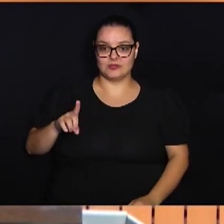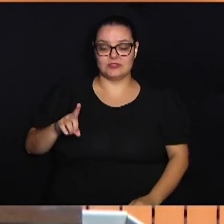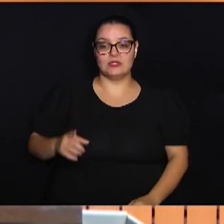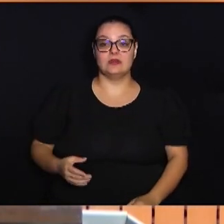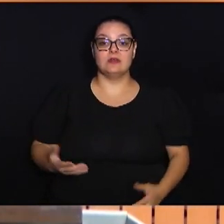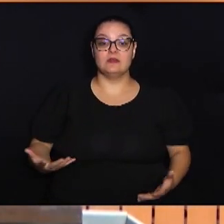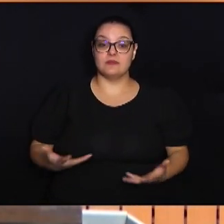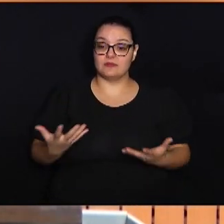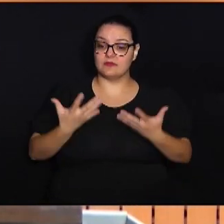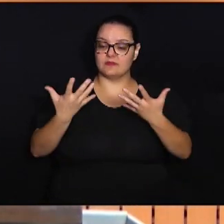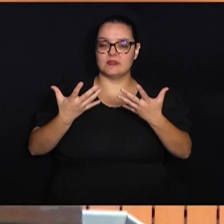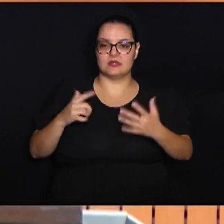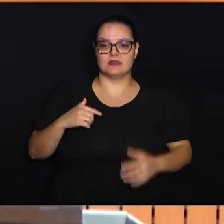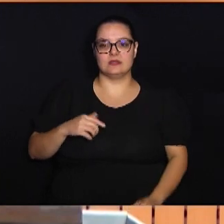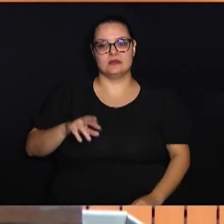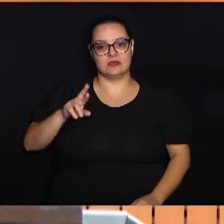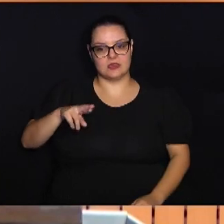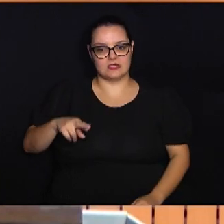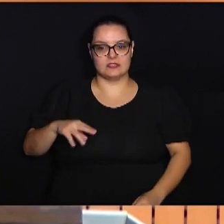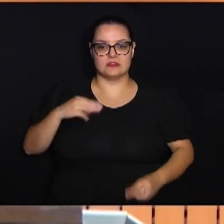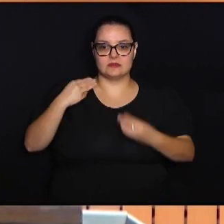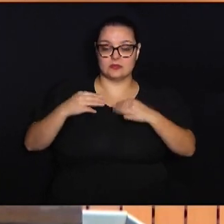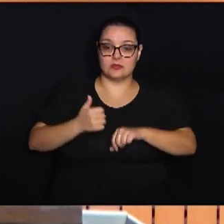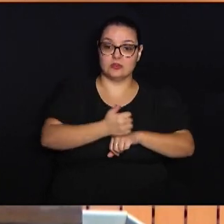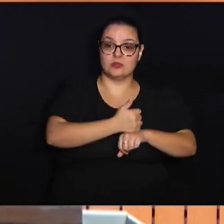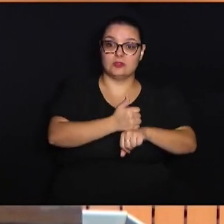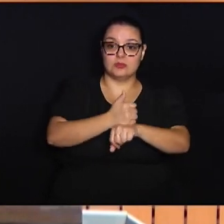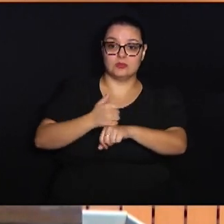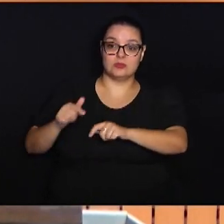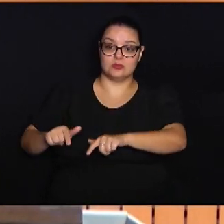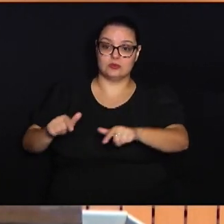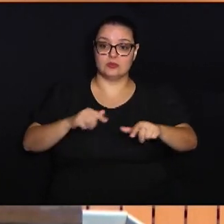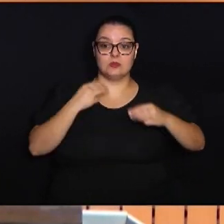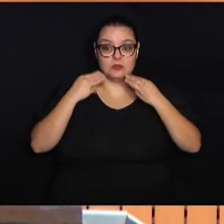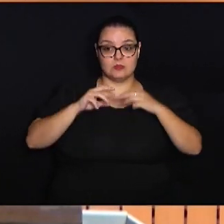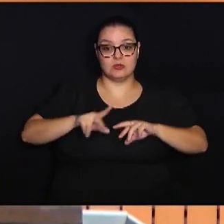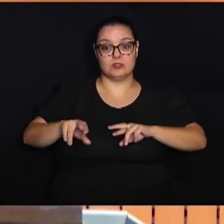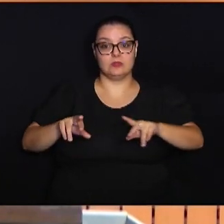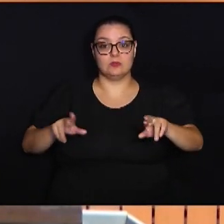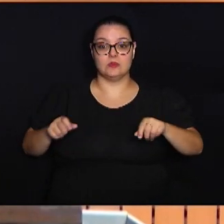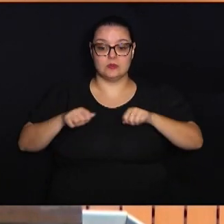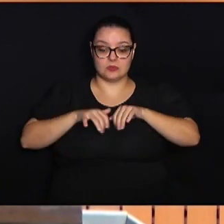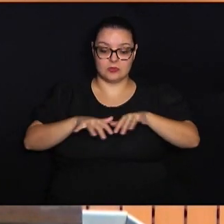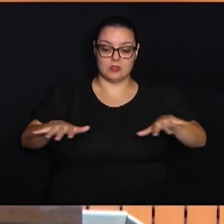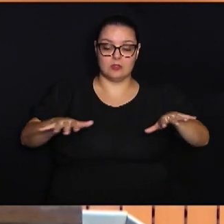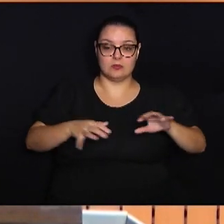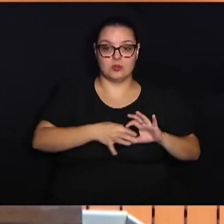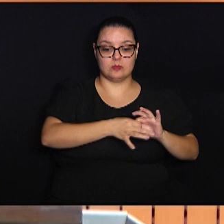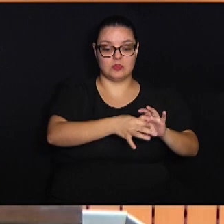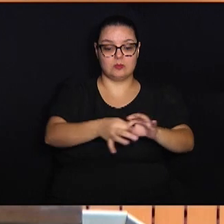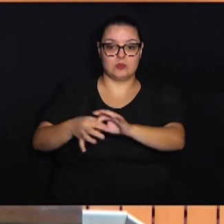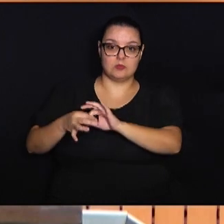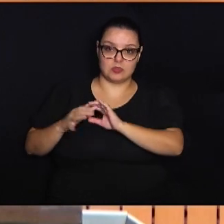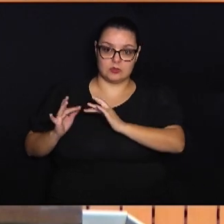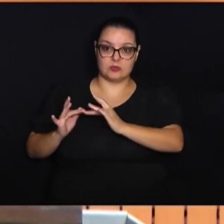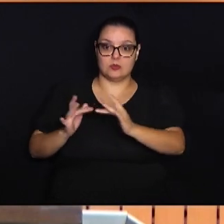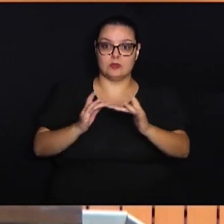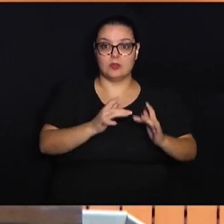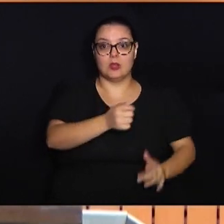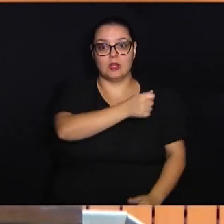arrecadação financeira, dízimo e coleta, não supre a nossa necessidade. Então uma festa,